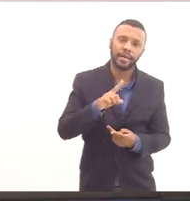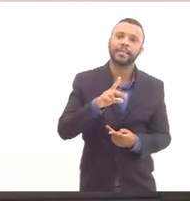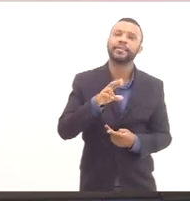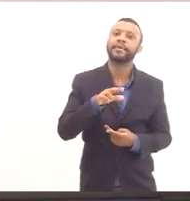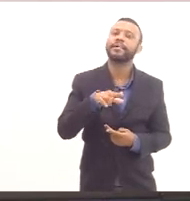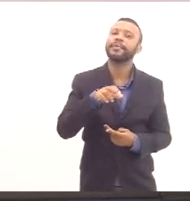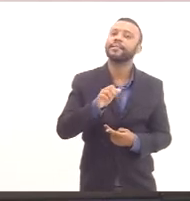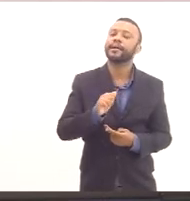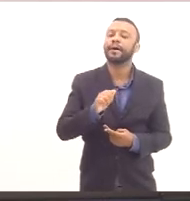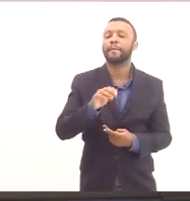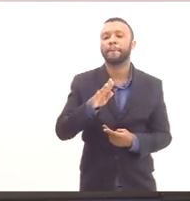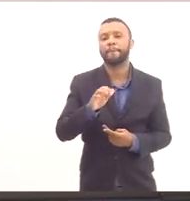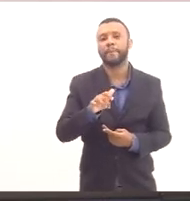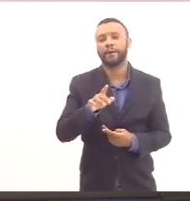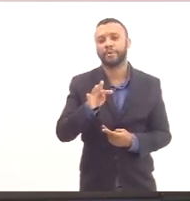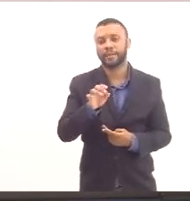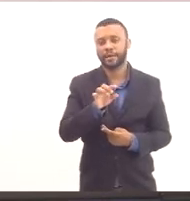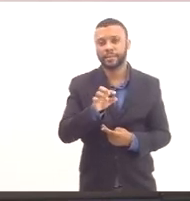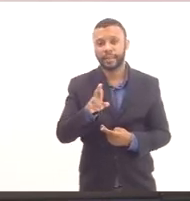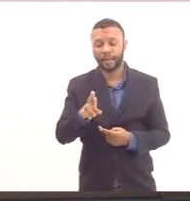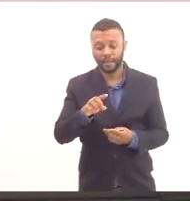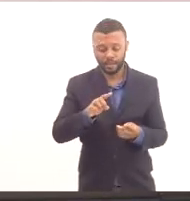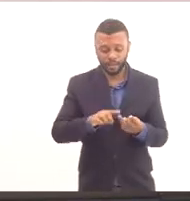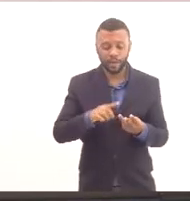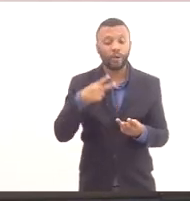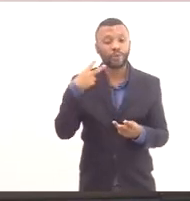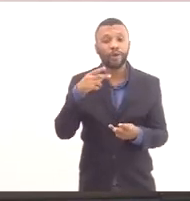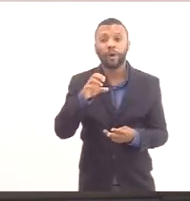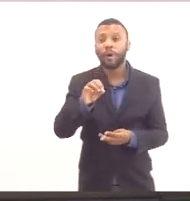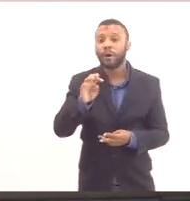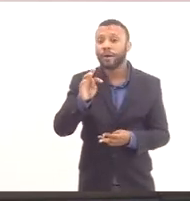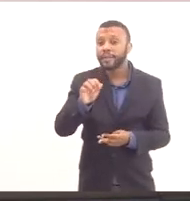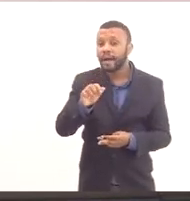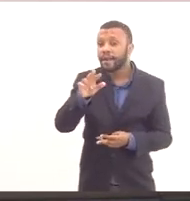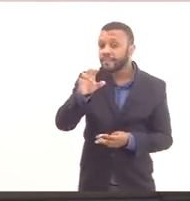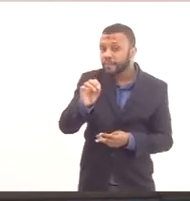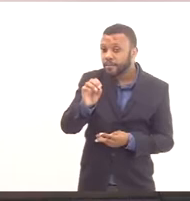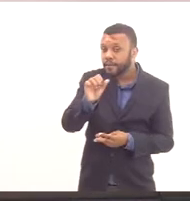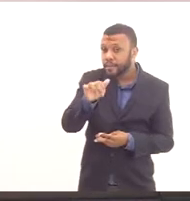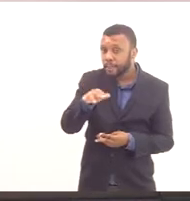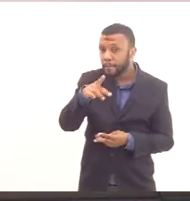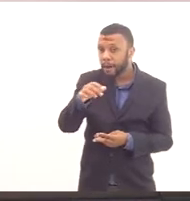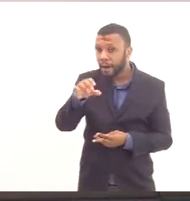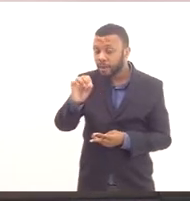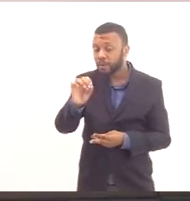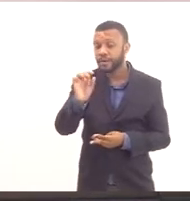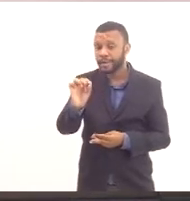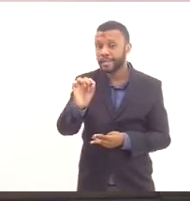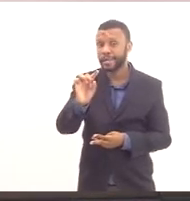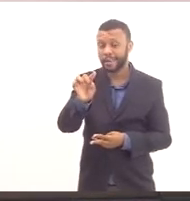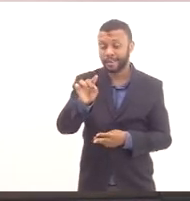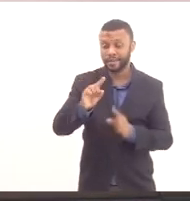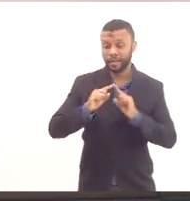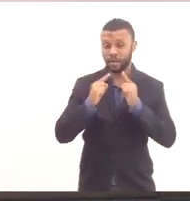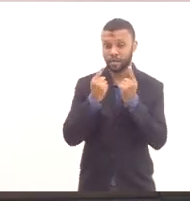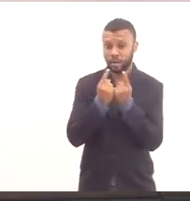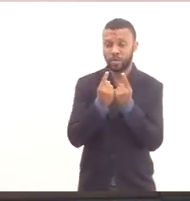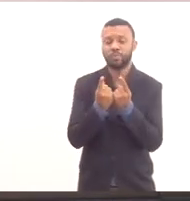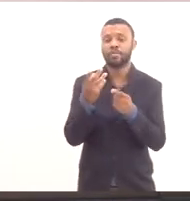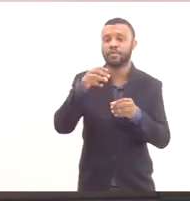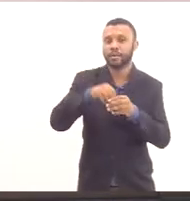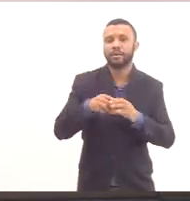Otávio Sampaio que foi um dos que trouxe à baila Na audiência realizada na câmara de Petrópolis